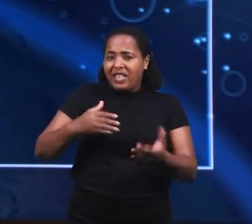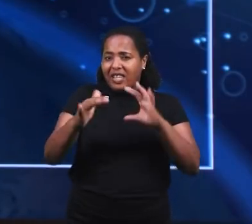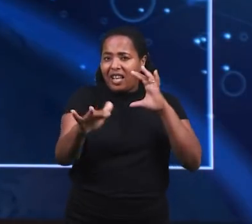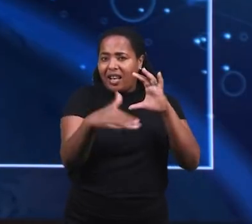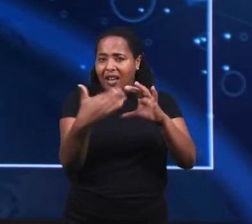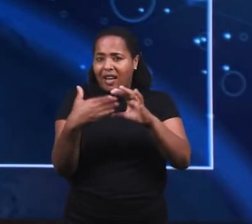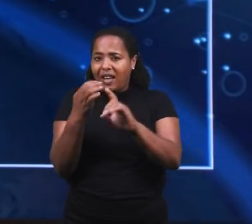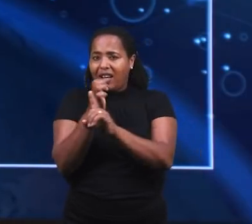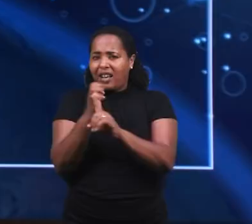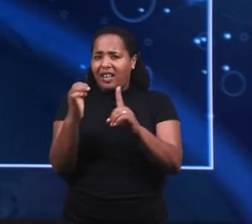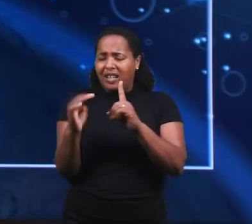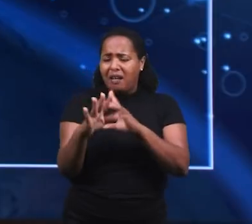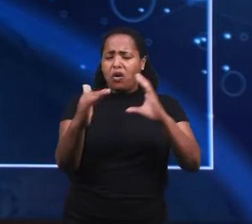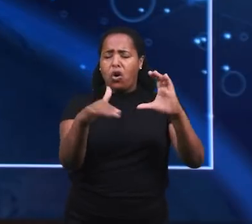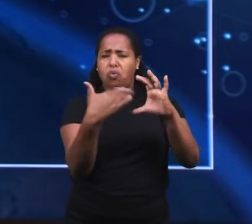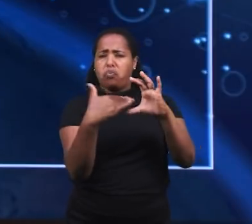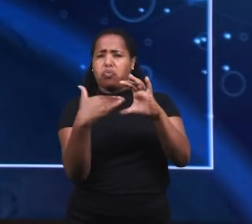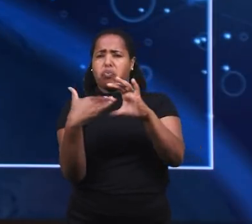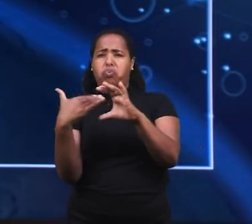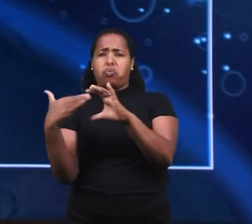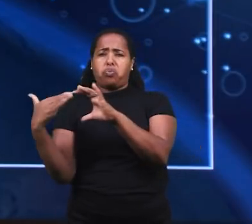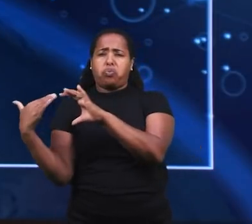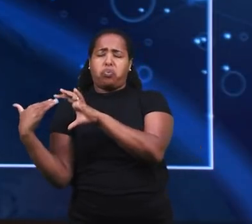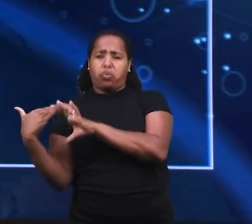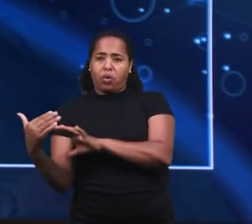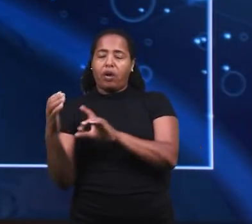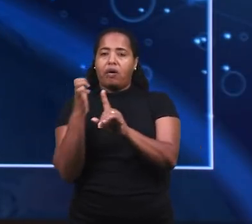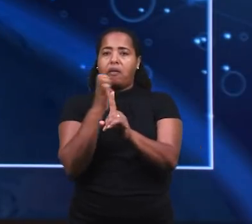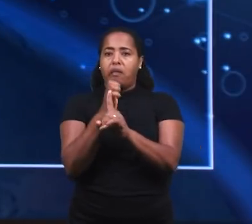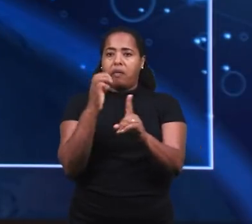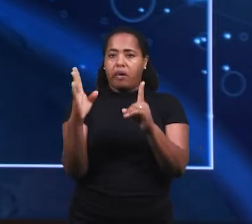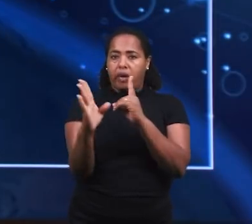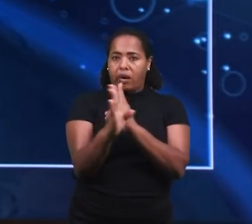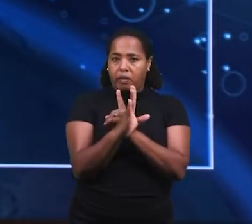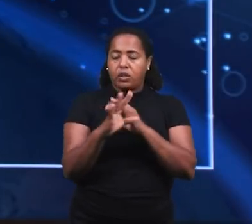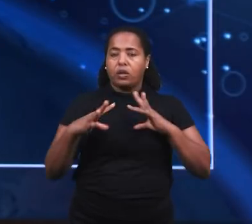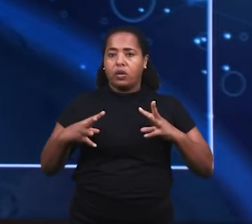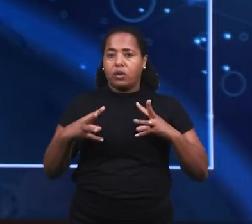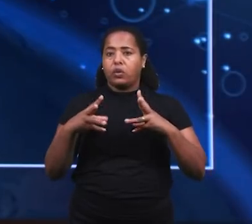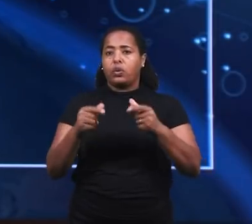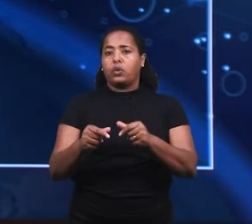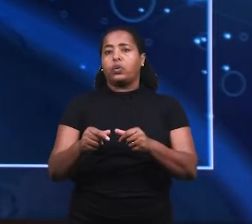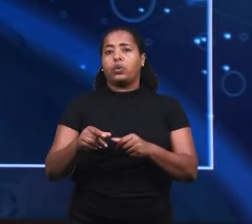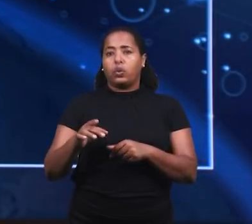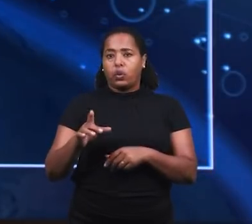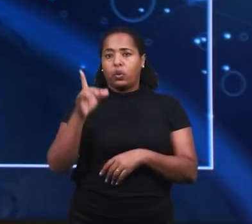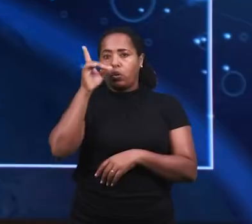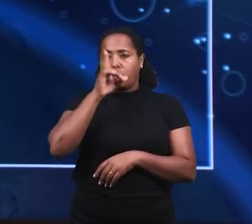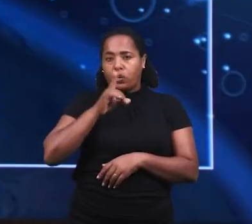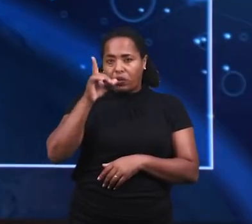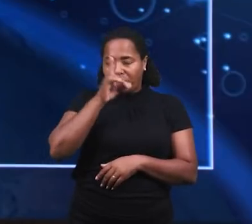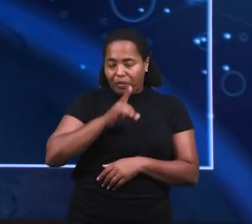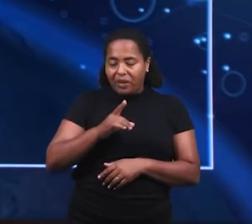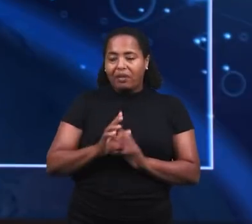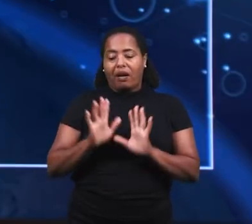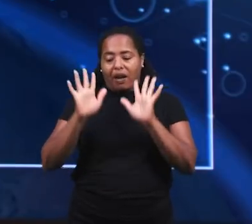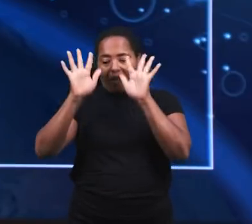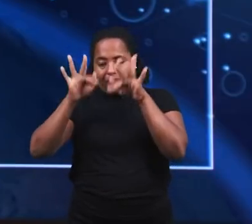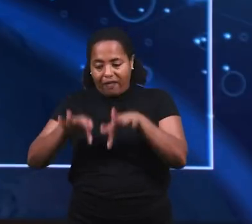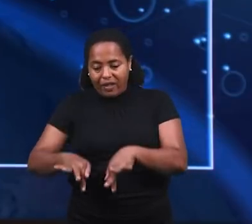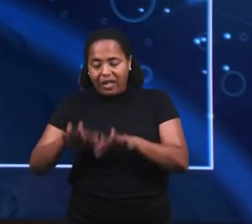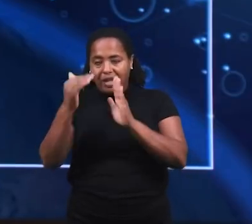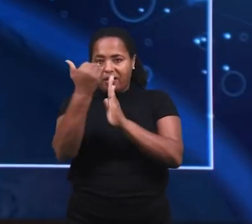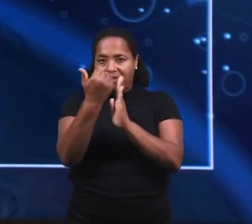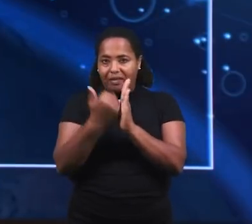ativos na participação da Escola Bíblica Dominical, enviando dezenas de participações para a Escola Bíblica Dominical todos os